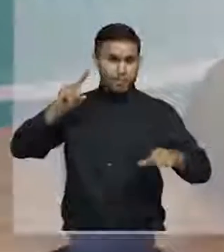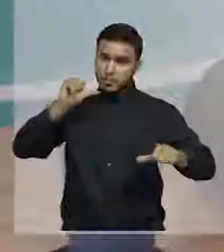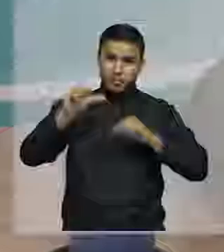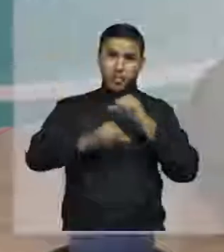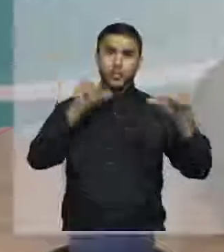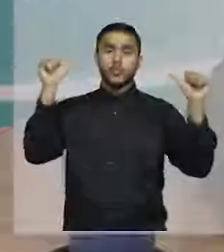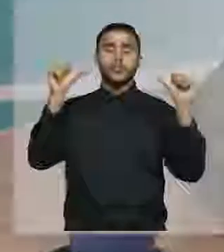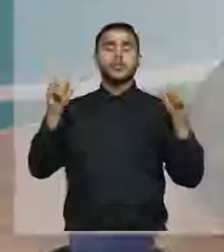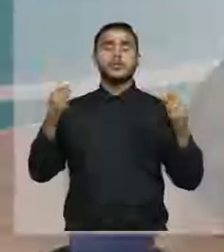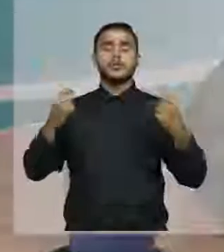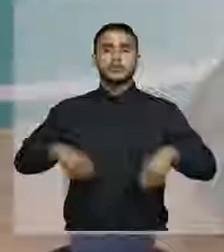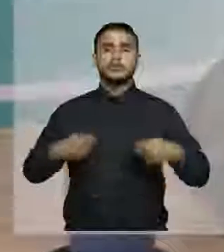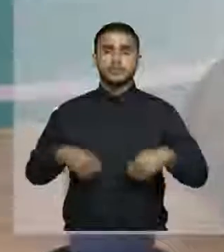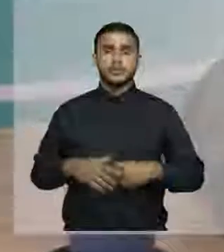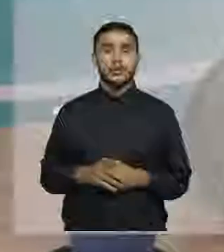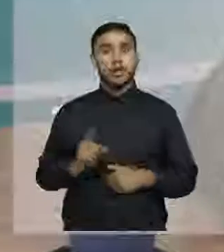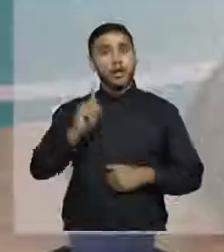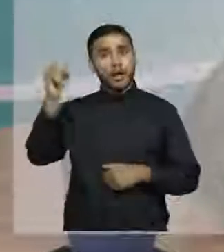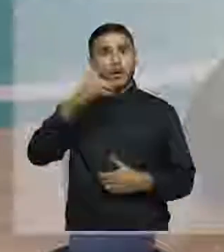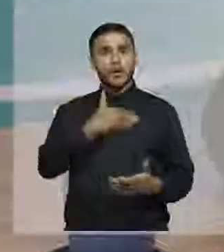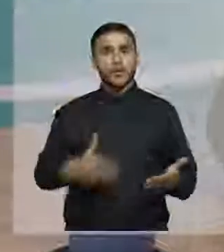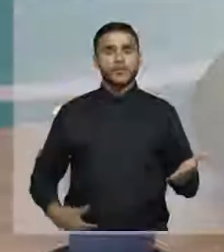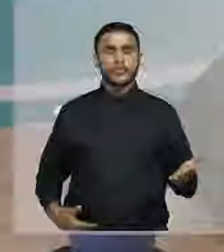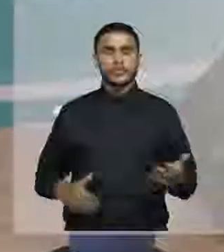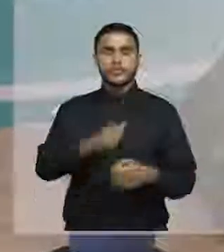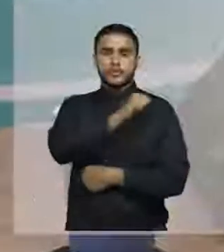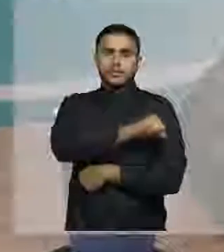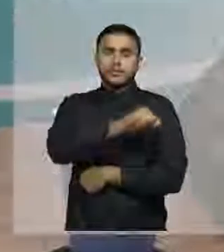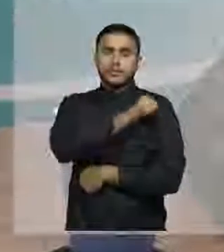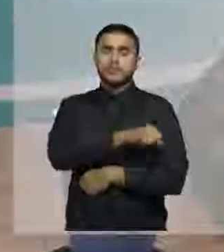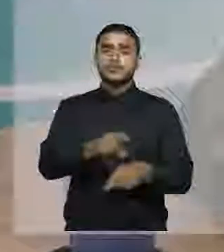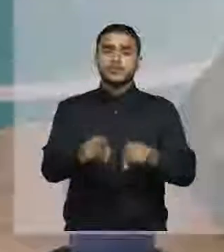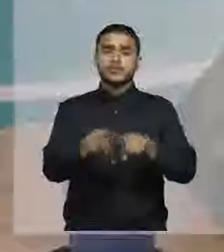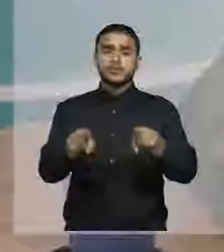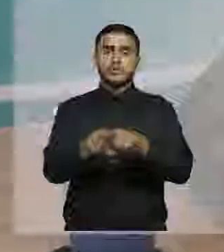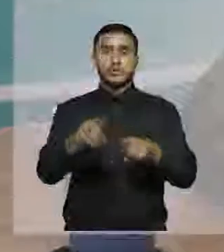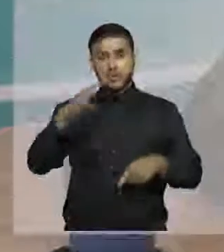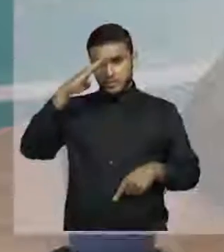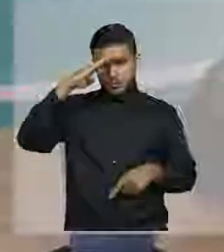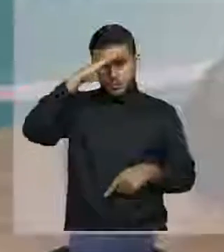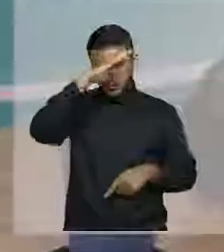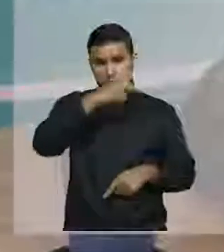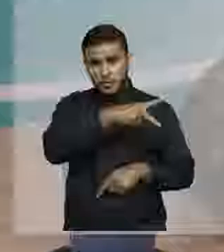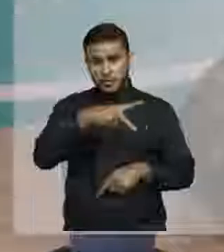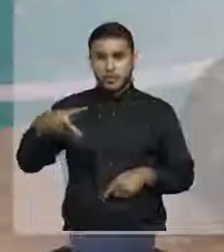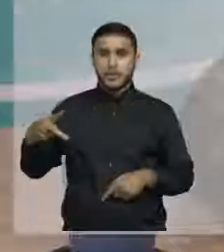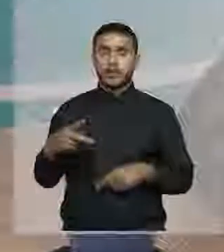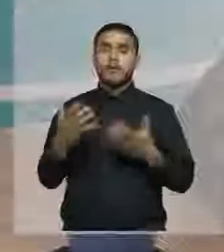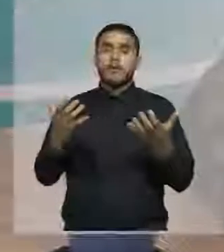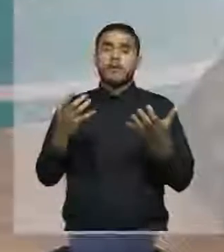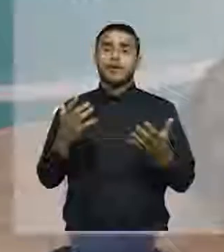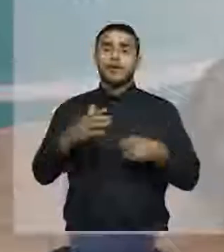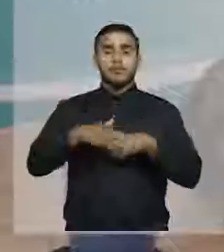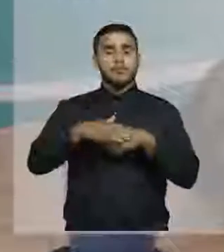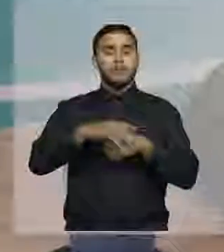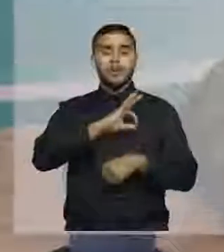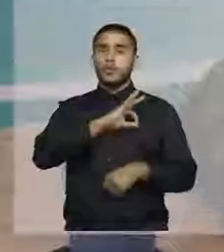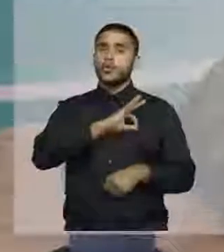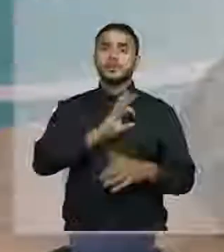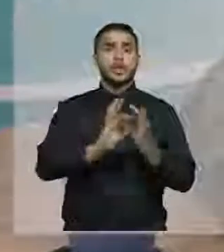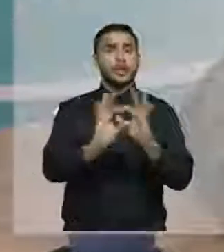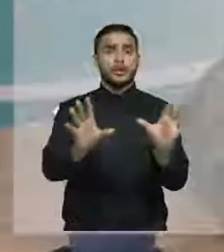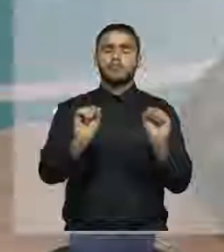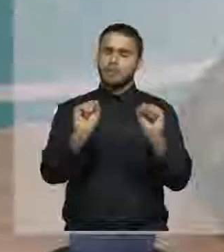Está aí todo mundo gritando porque o governador do Rio e mesmo o presidente Bolsonaro estão querendo dar franquia ao policial